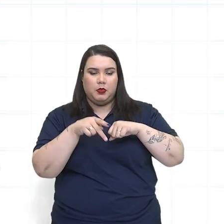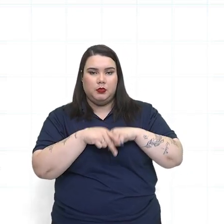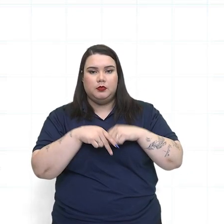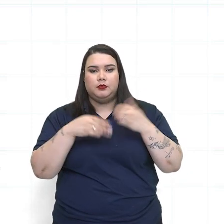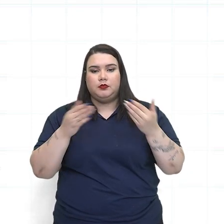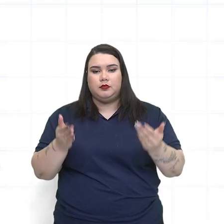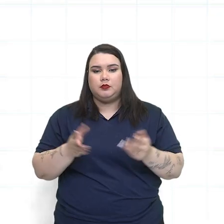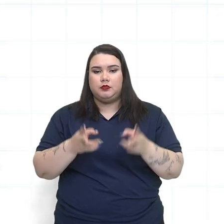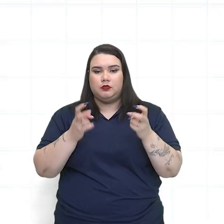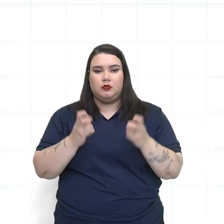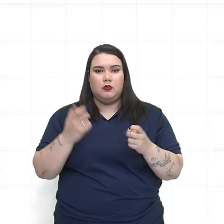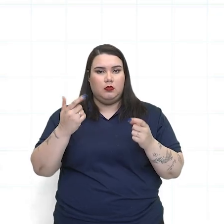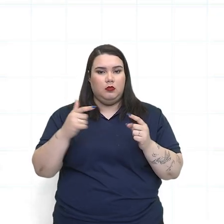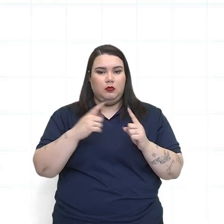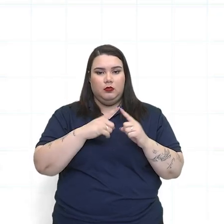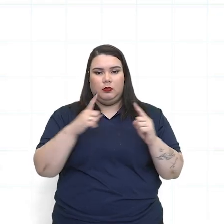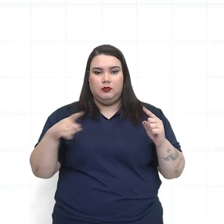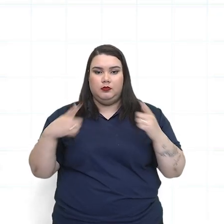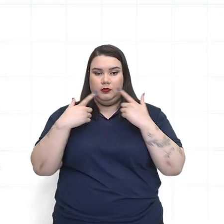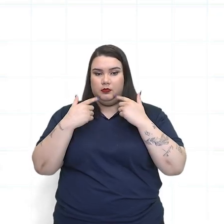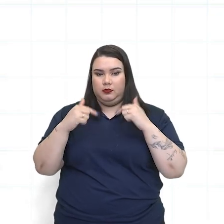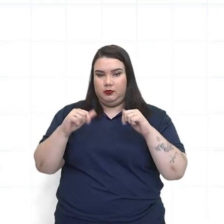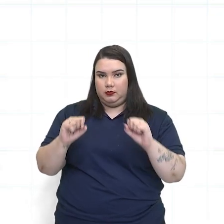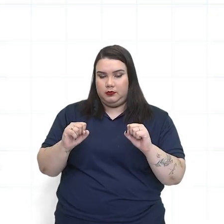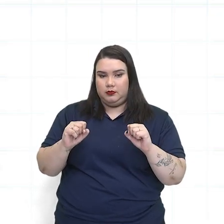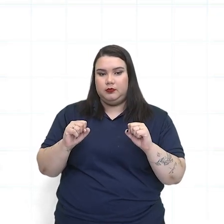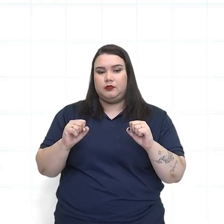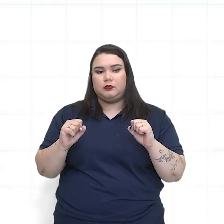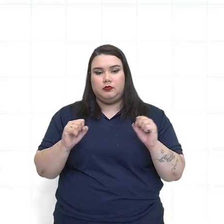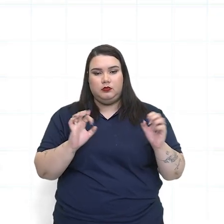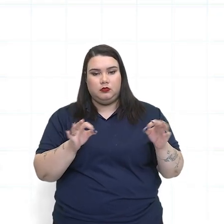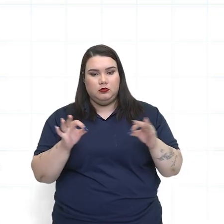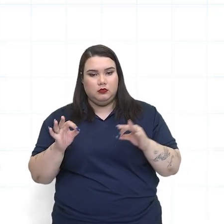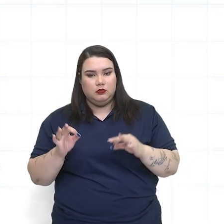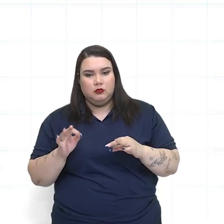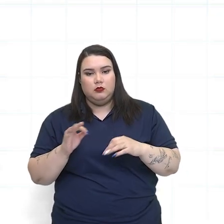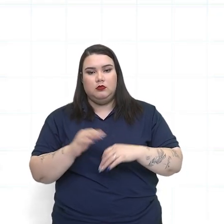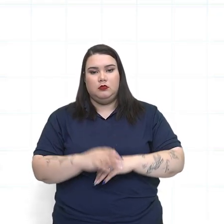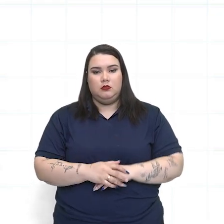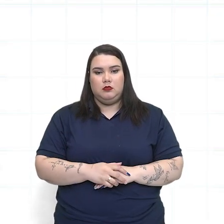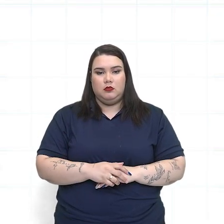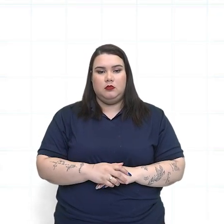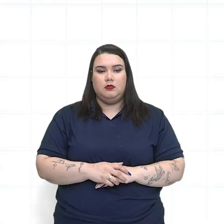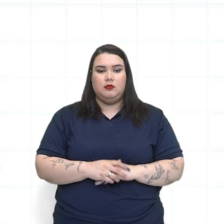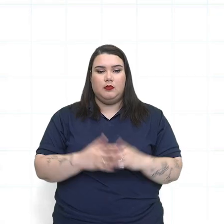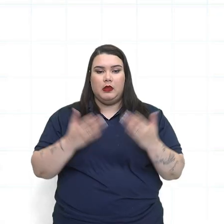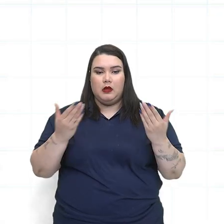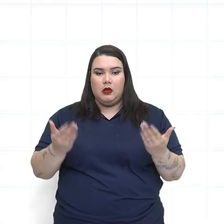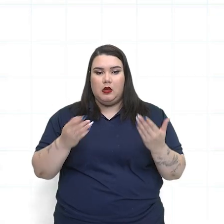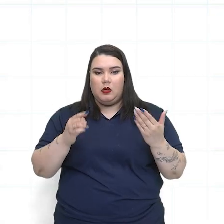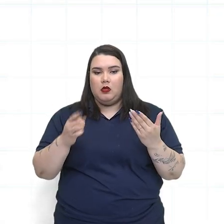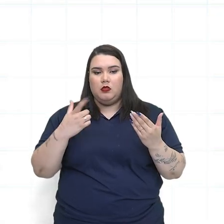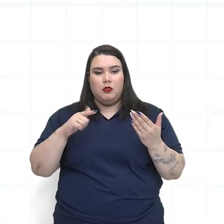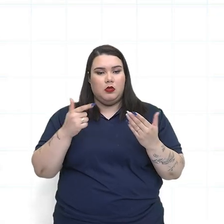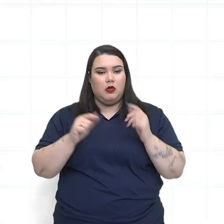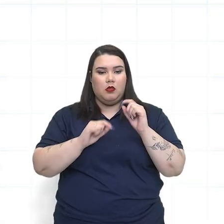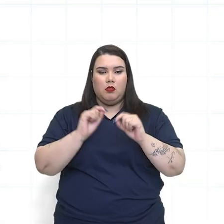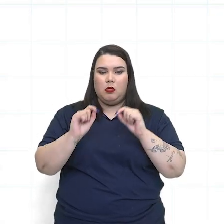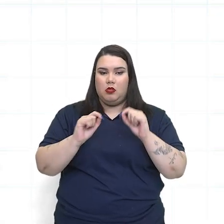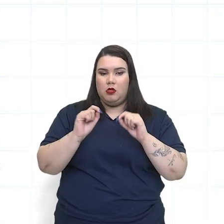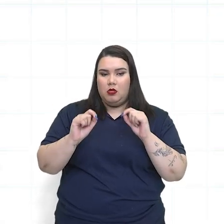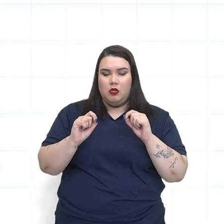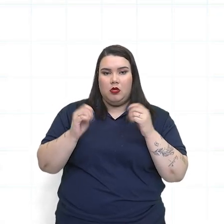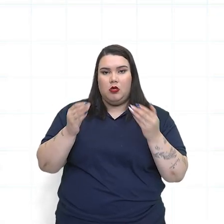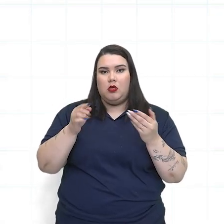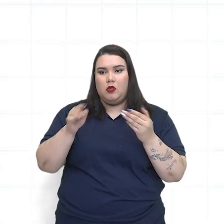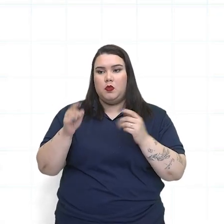você percebe que não há variação linguística aí. Não há nenhuma abreviação, né? O